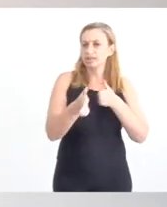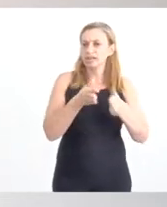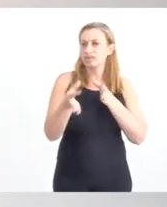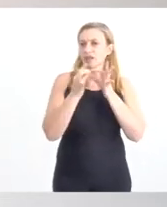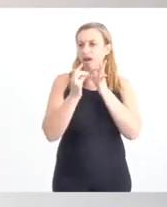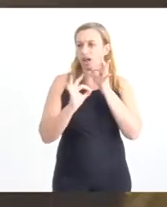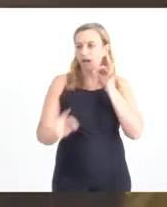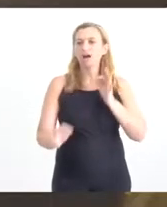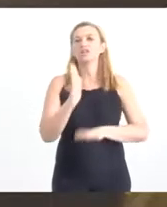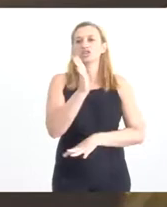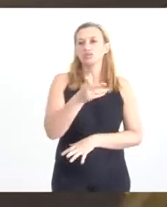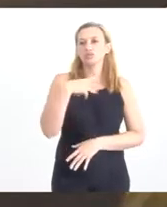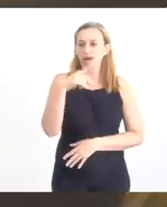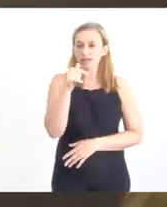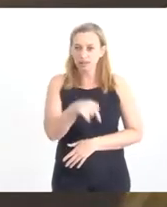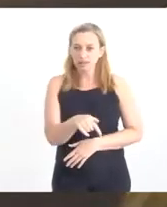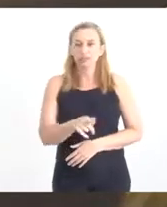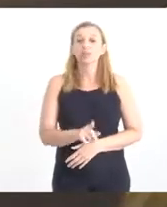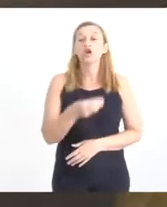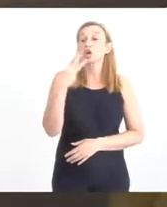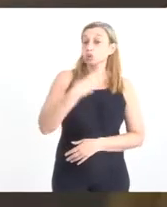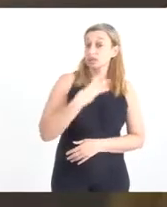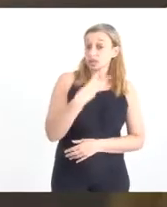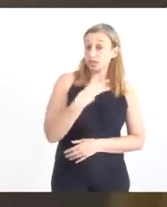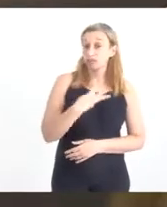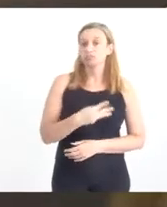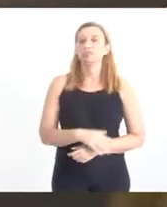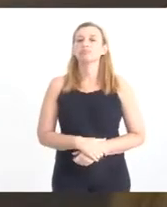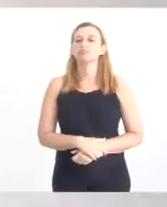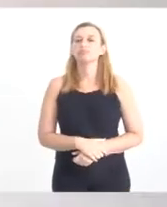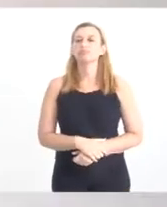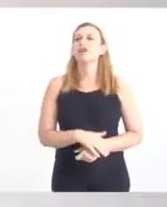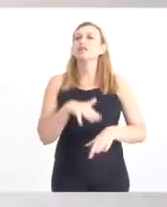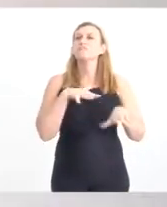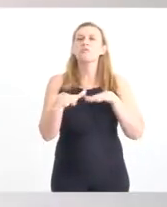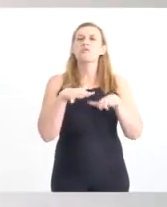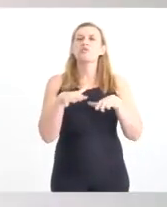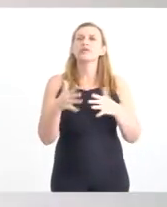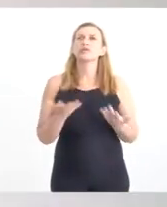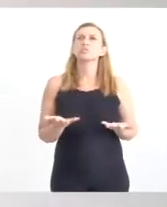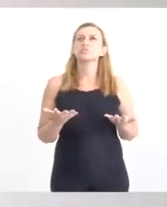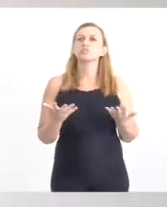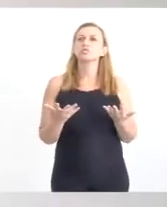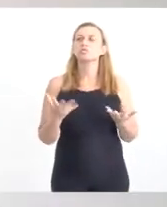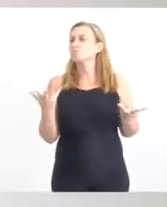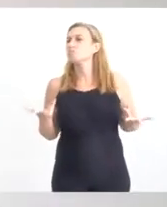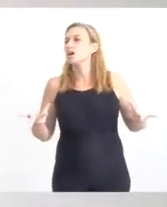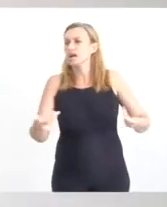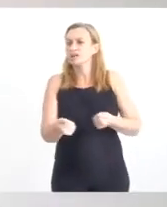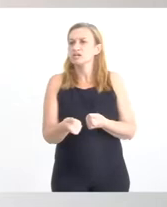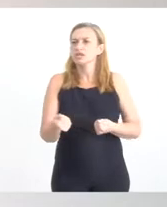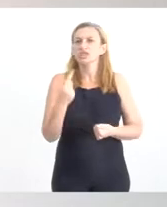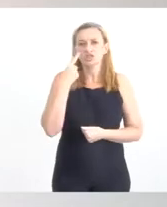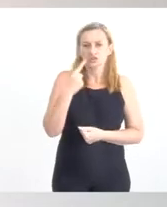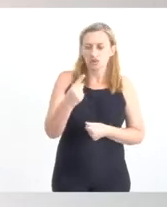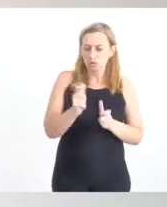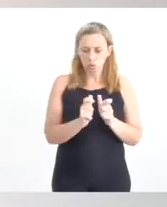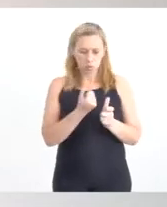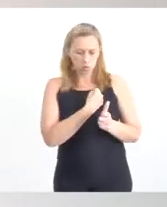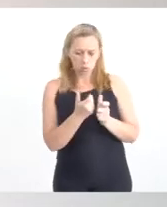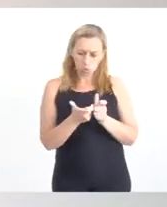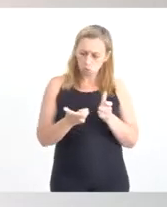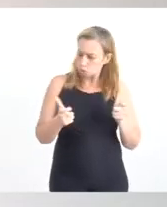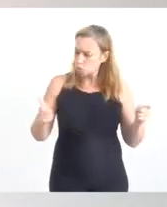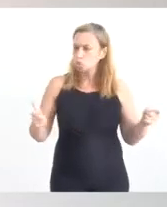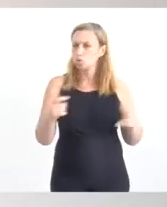sobre isso já foi falado aqui e o terceiro esse movimento maravilhoso que a gente vê crescer